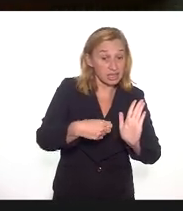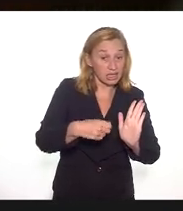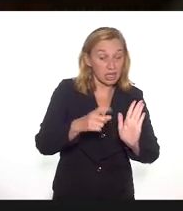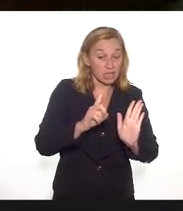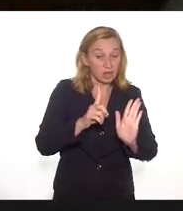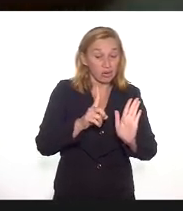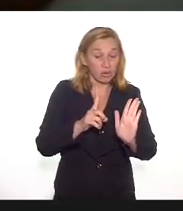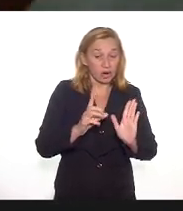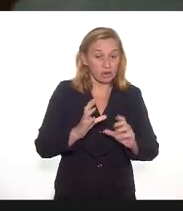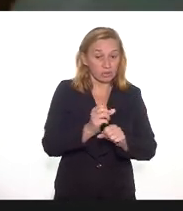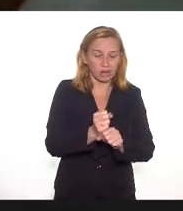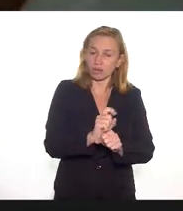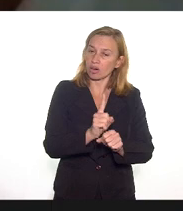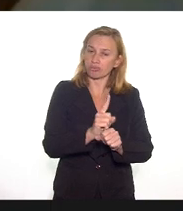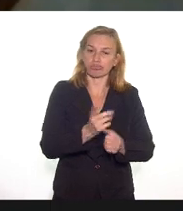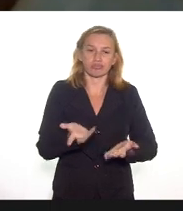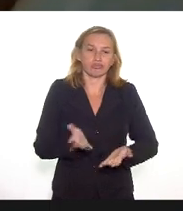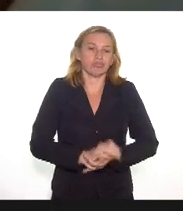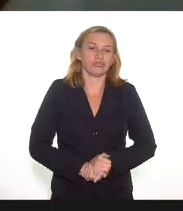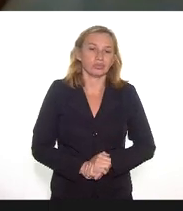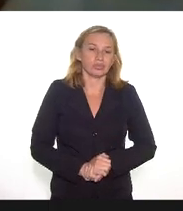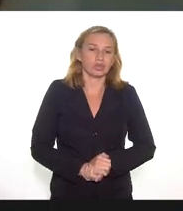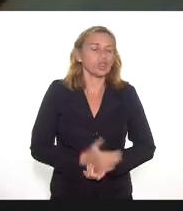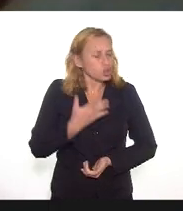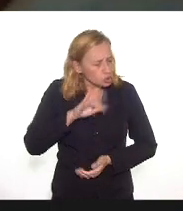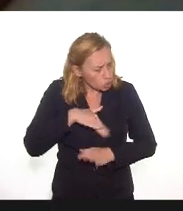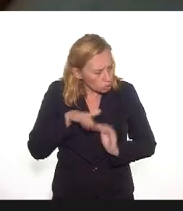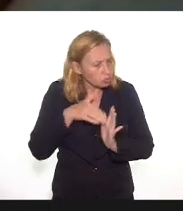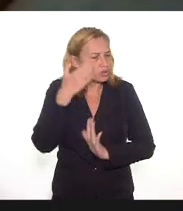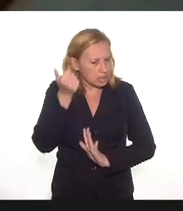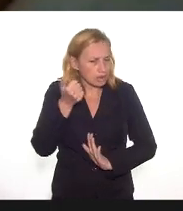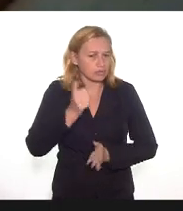vista contábil, que é uma bobagem. Todo mundo sabe disso.